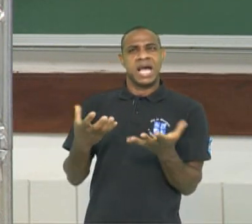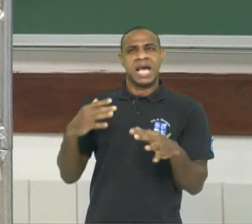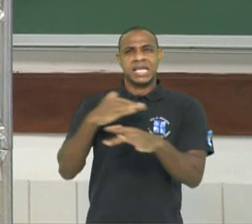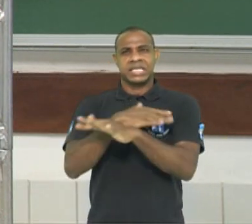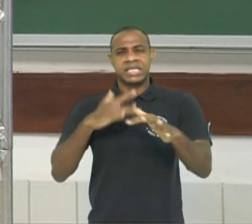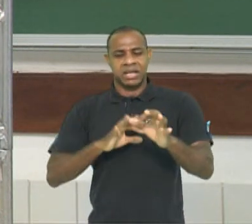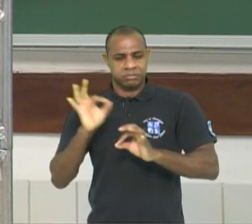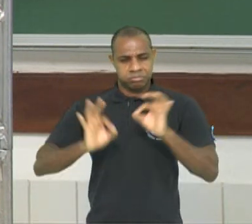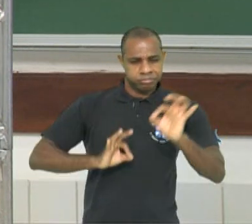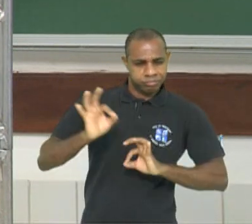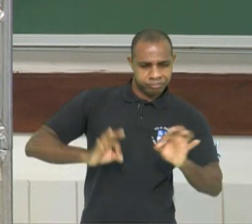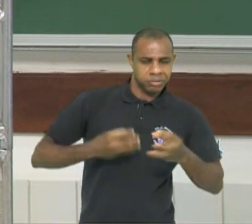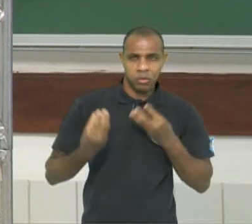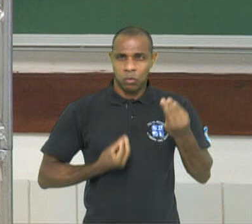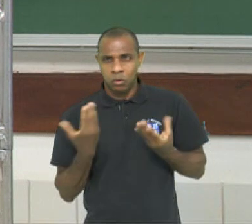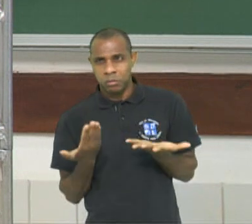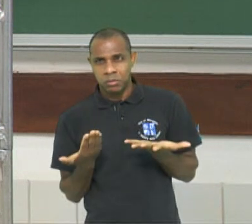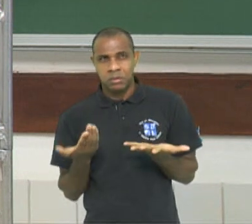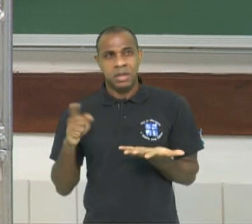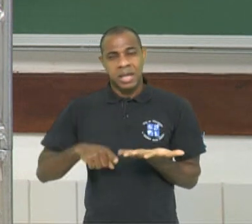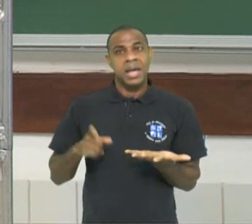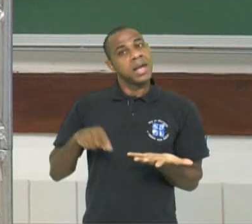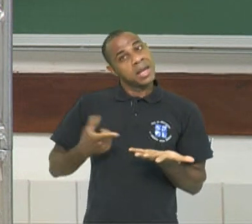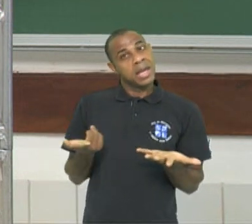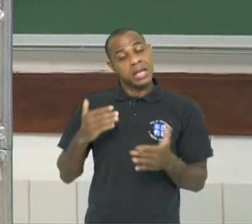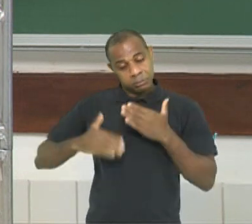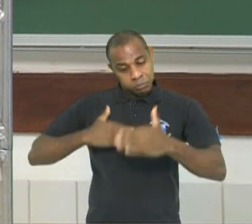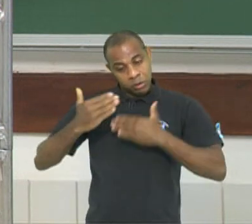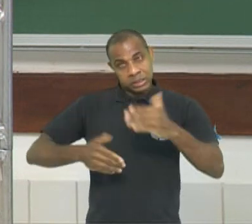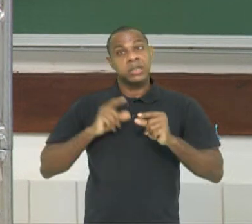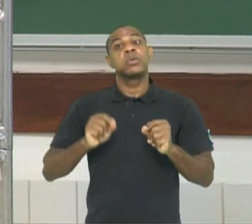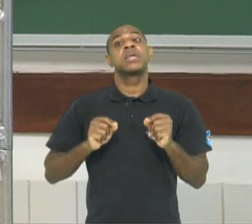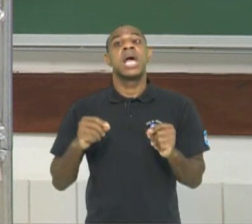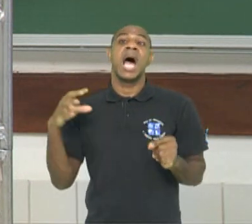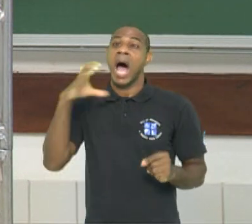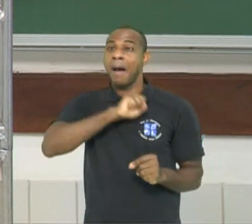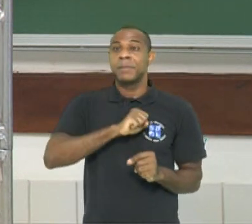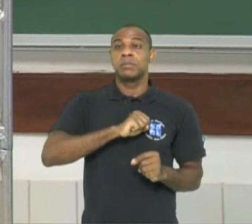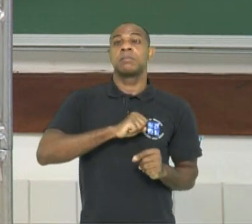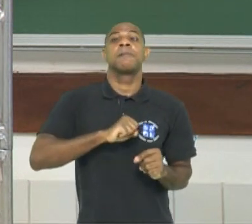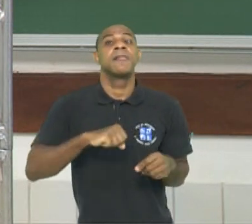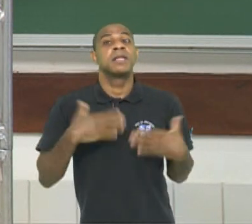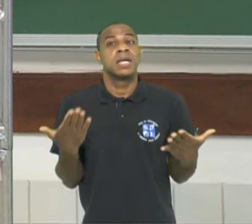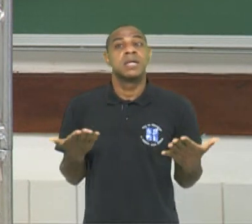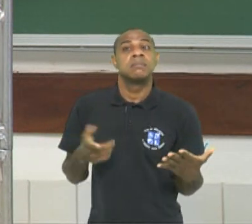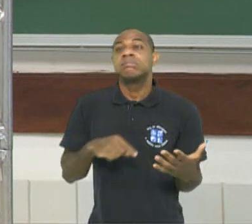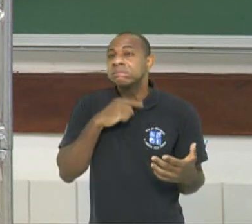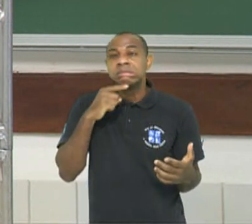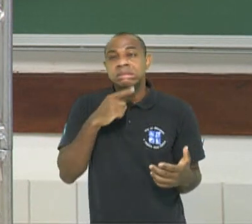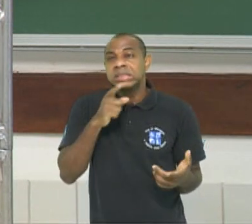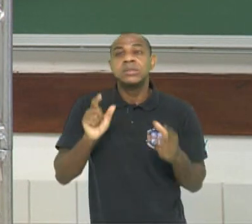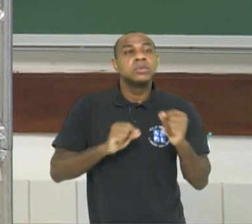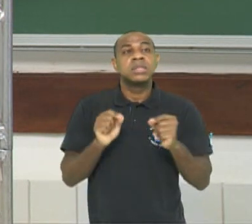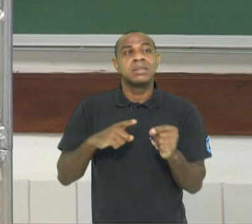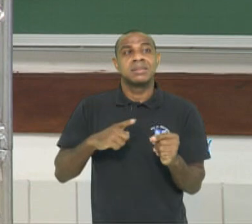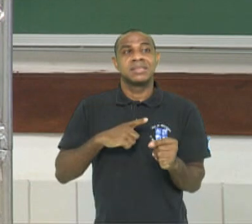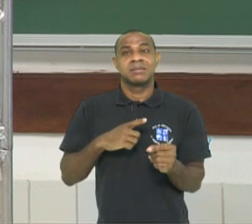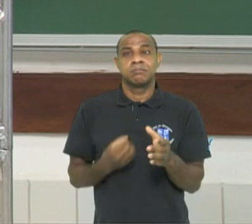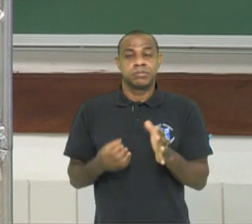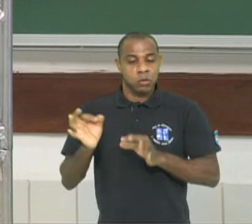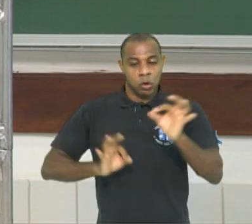organiza? Verdade. Ou seja, esse processo ter sido muito rápido não deu condição para uma